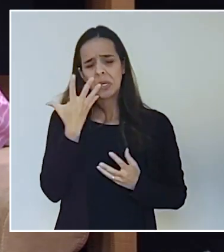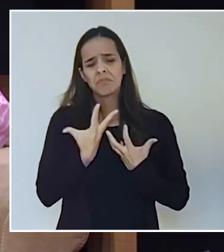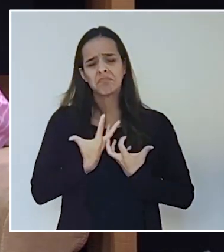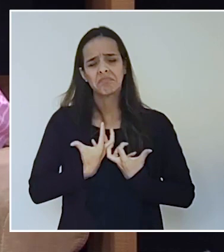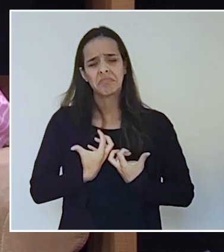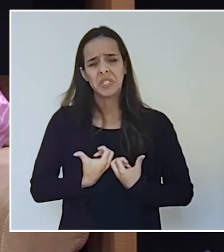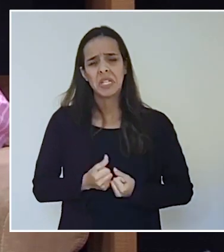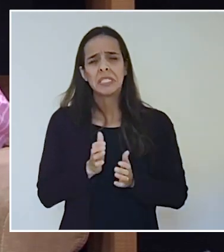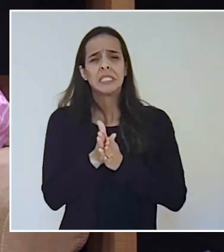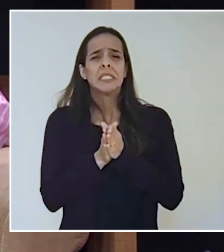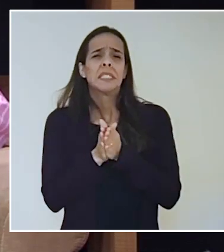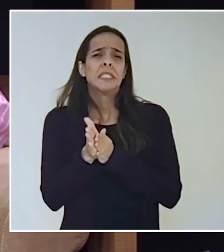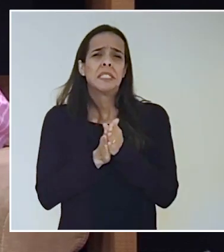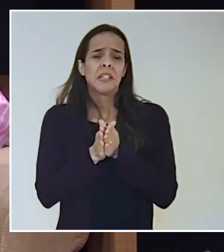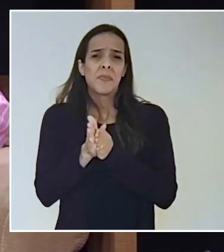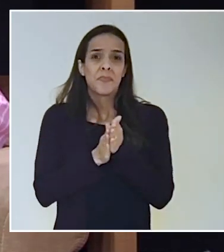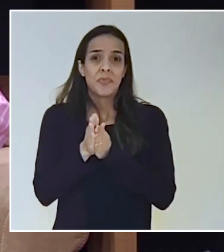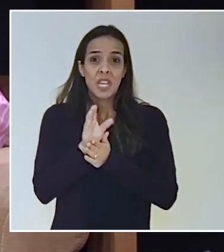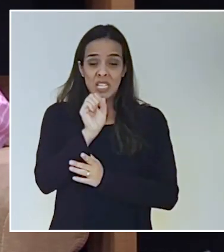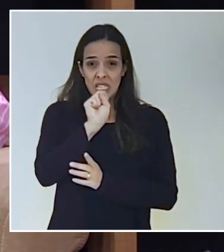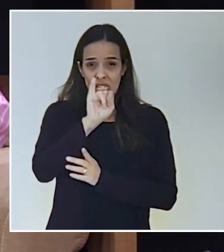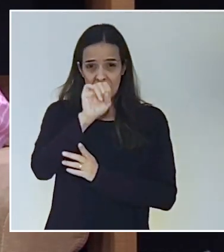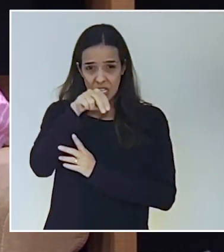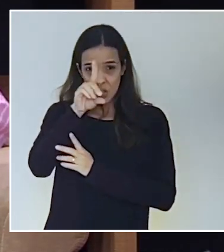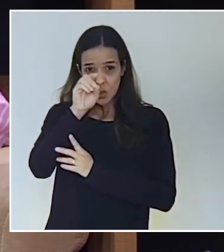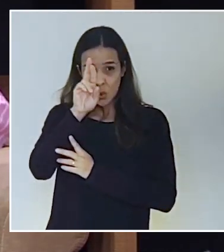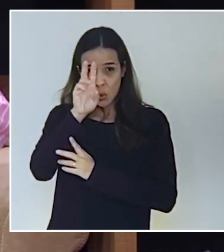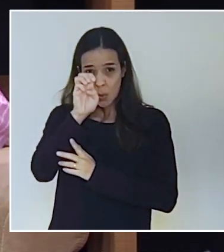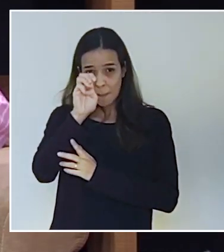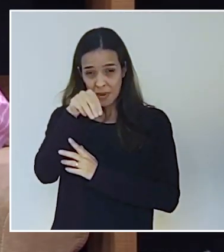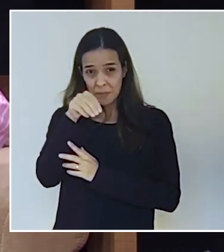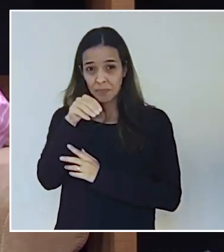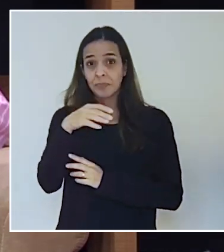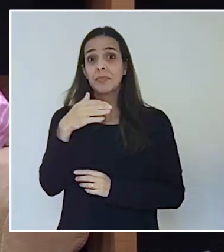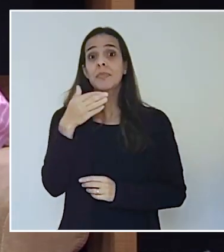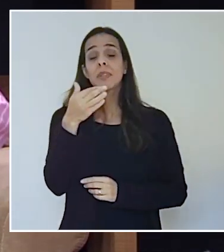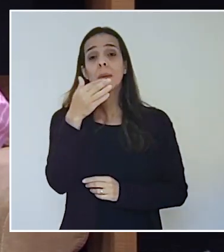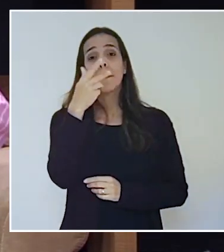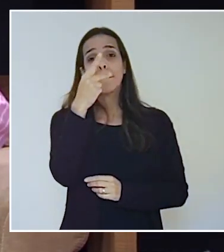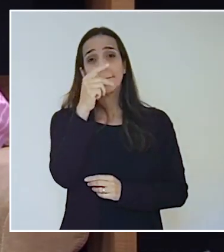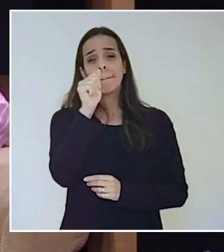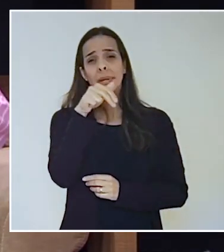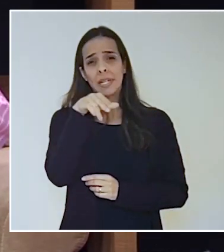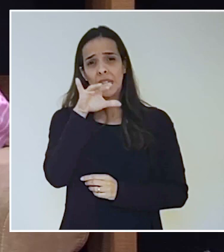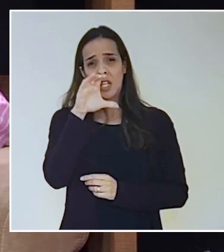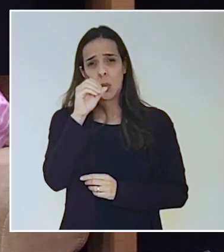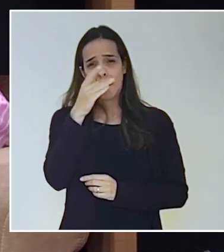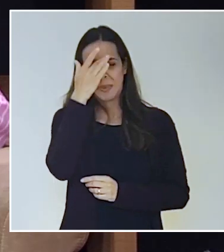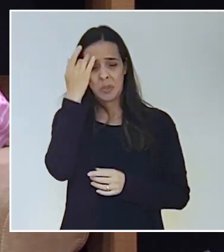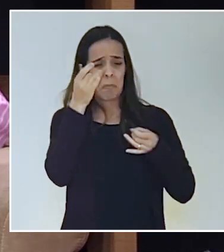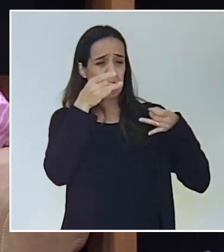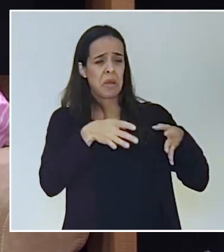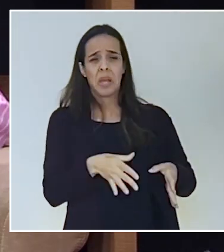quantas pessoas desistindo da própria vida. É hora de você se levantar como um semeador